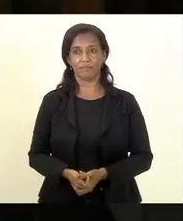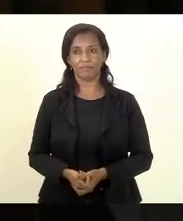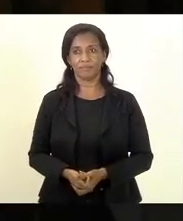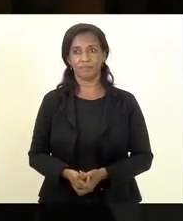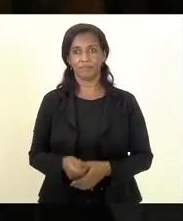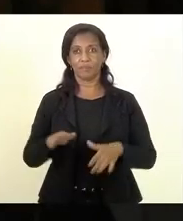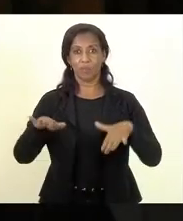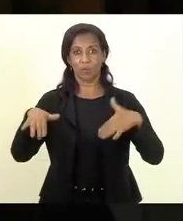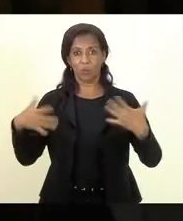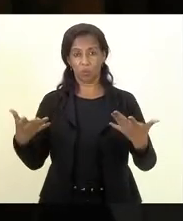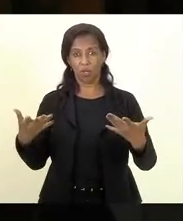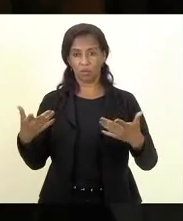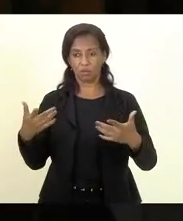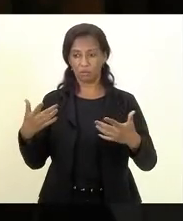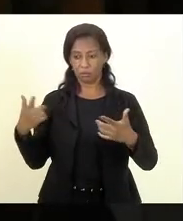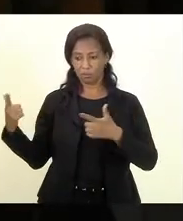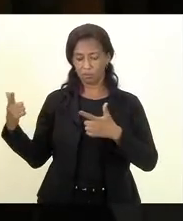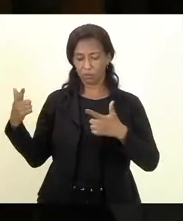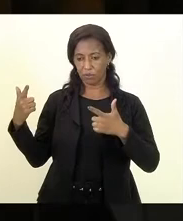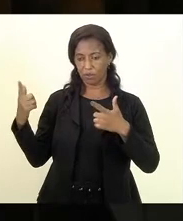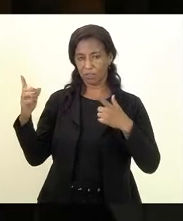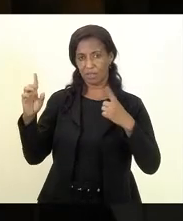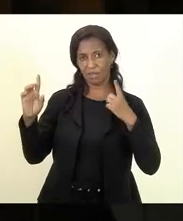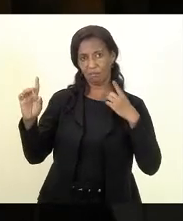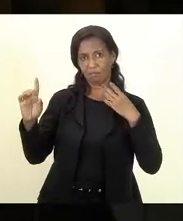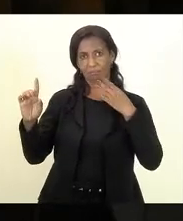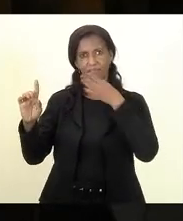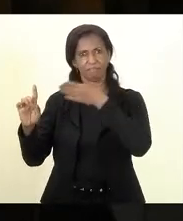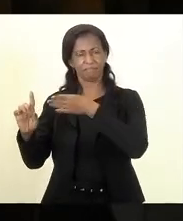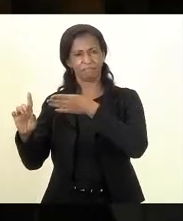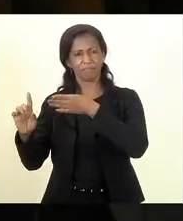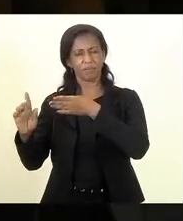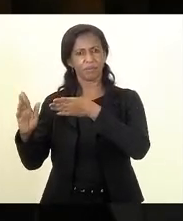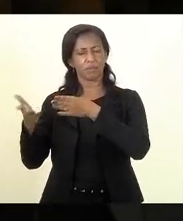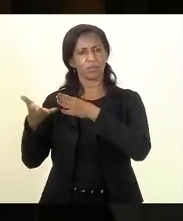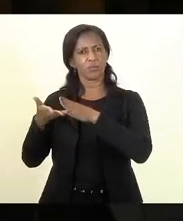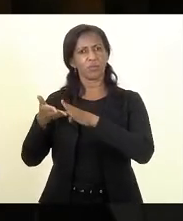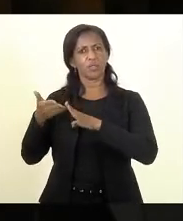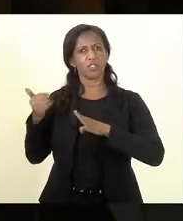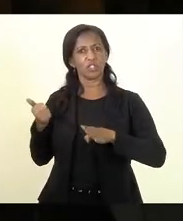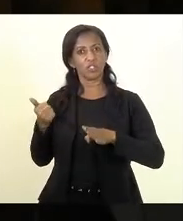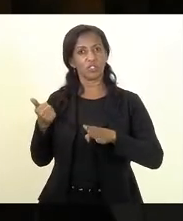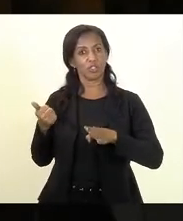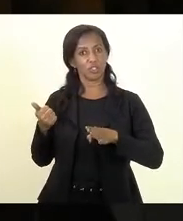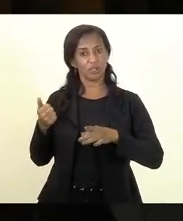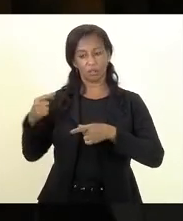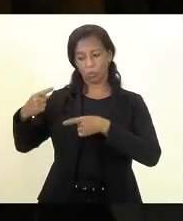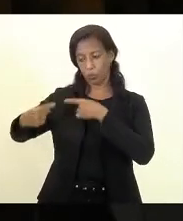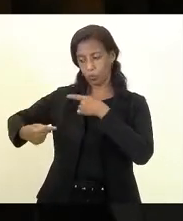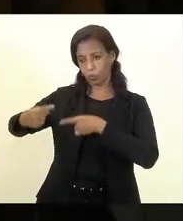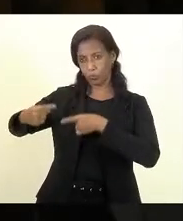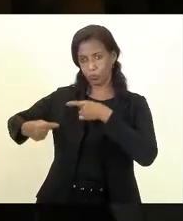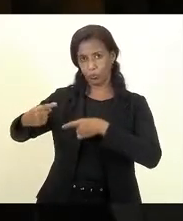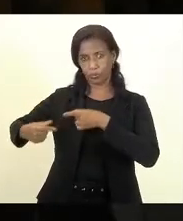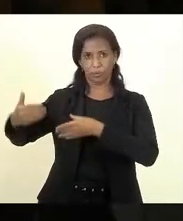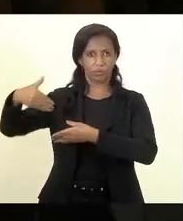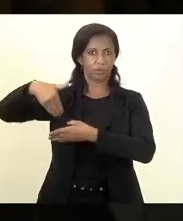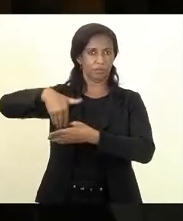quando você polariza, você tira do jogo político eleitoral